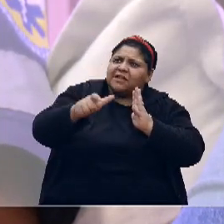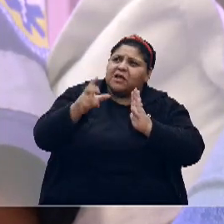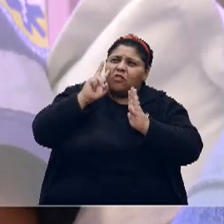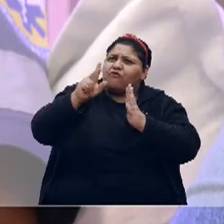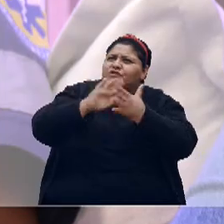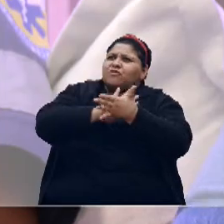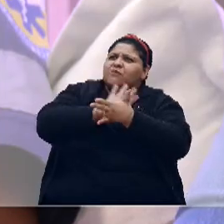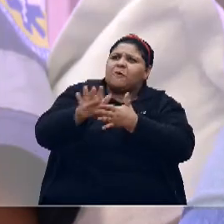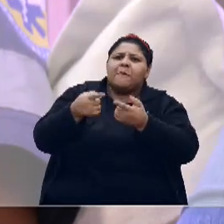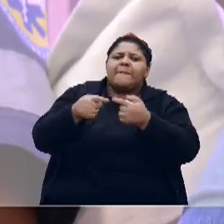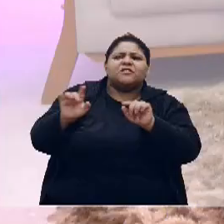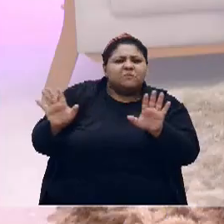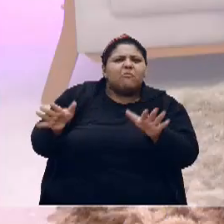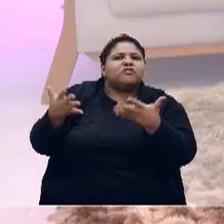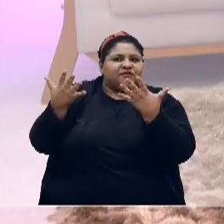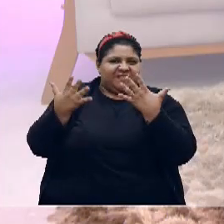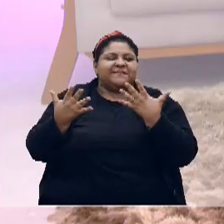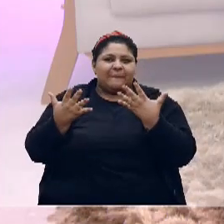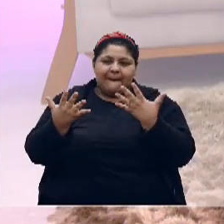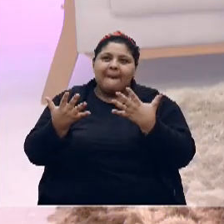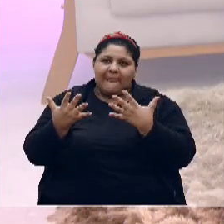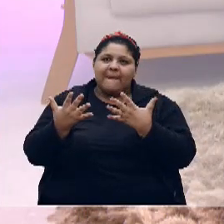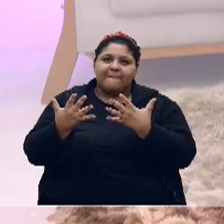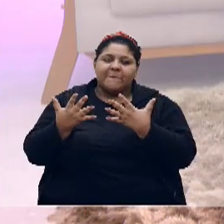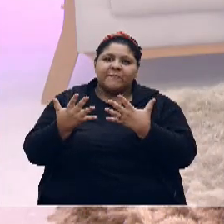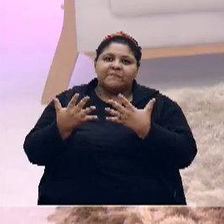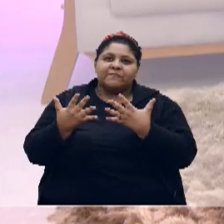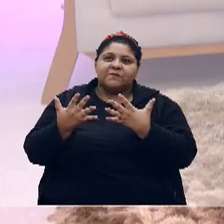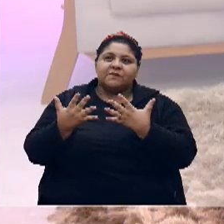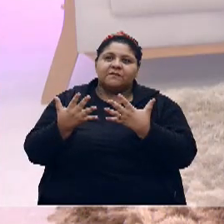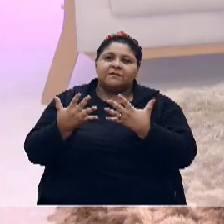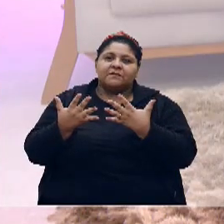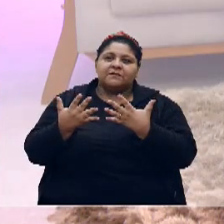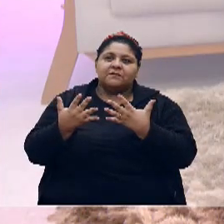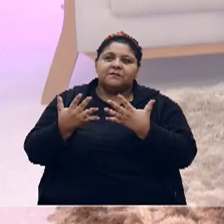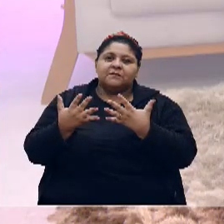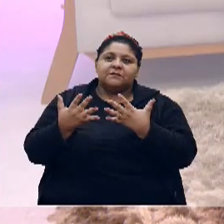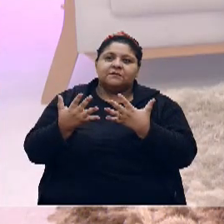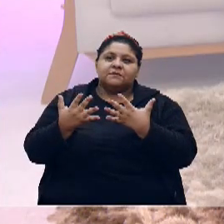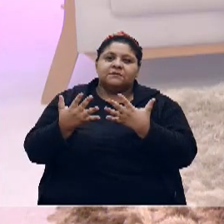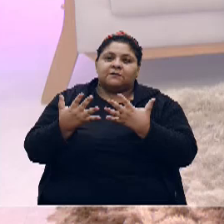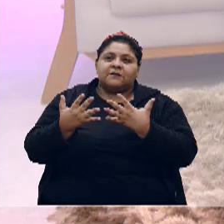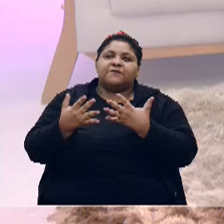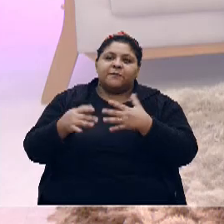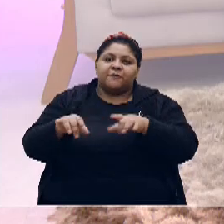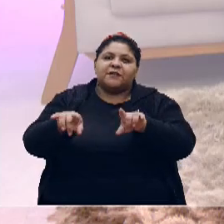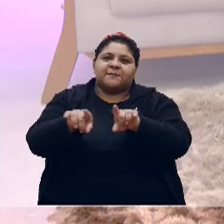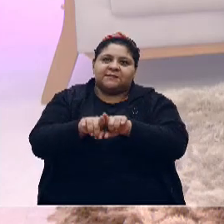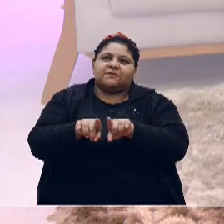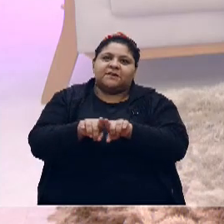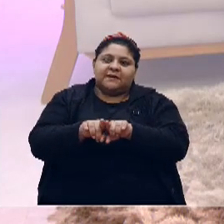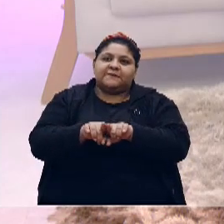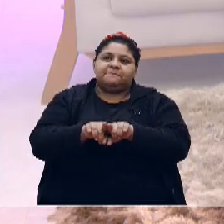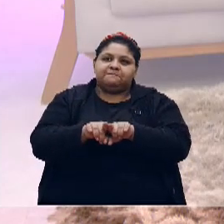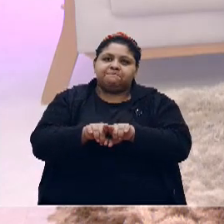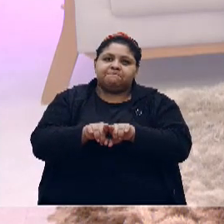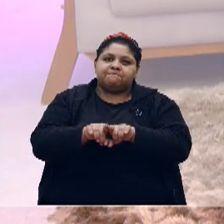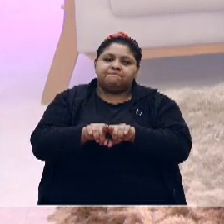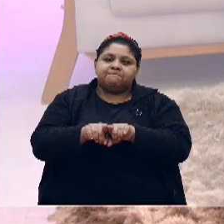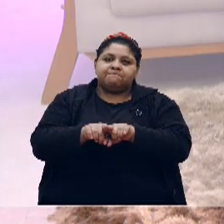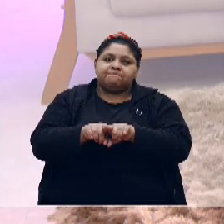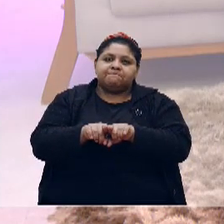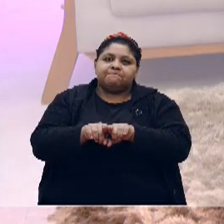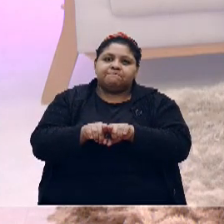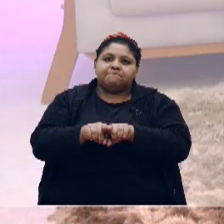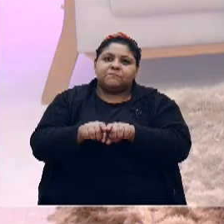como uma motivação. Sim. Entendeu? Pra mostrar mulher... que pode. Isso, é um lugar possível de estar. Exatamente, A gente pode estar